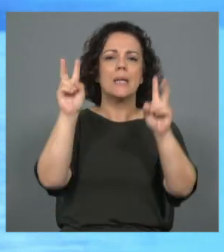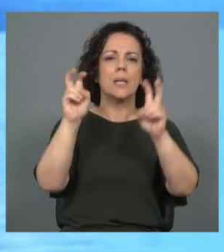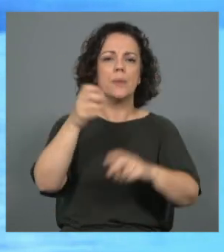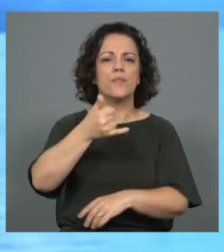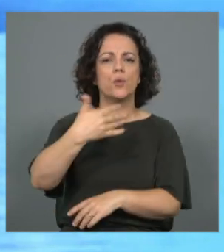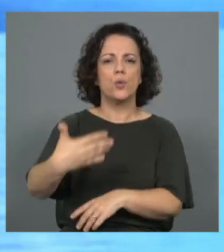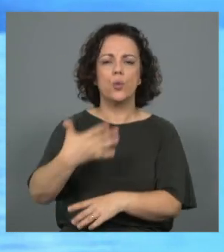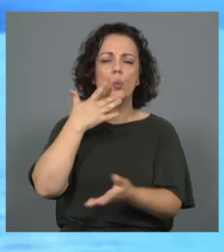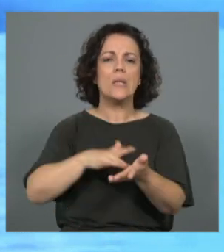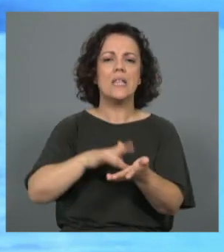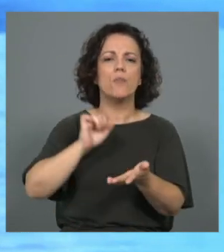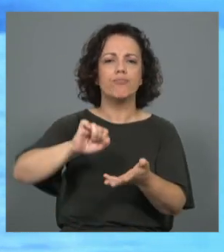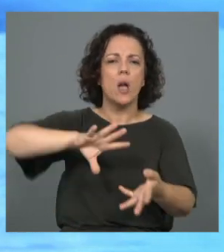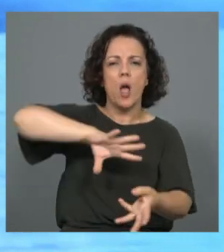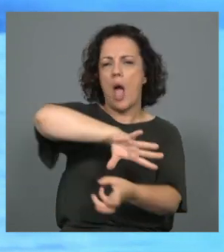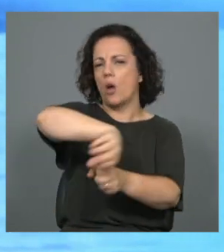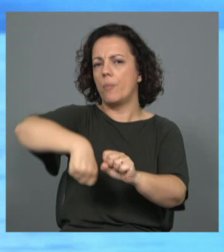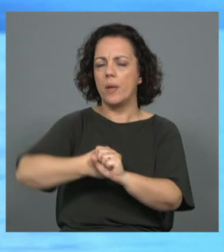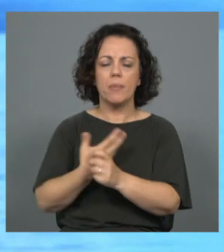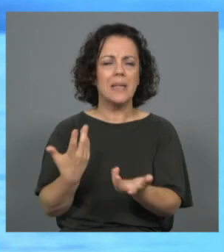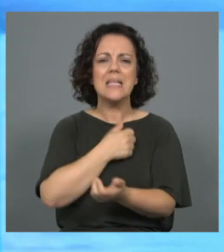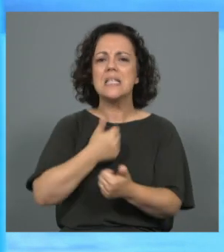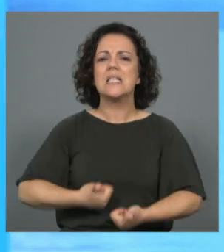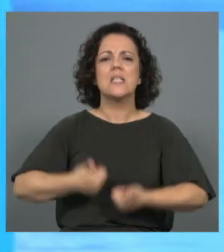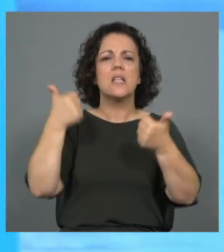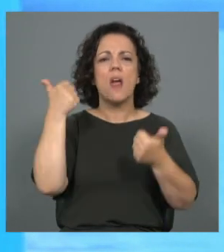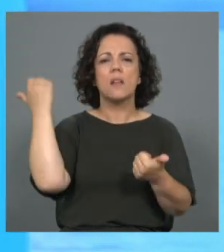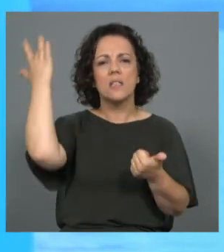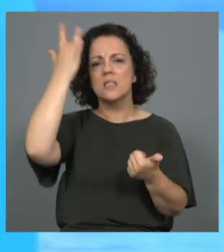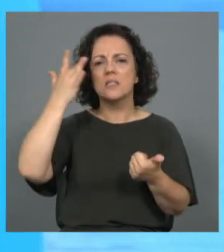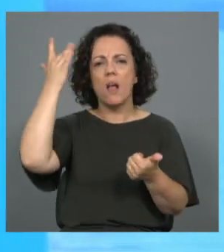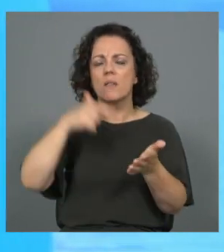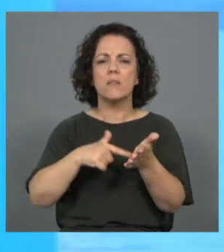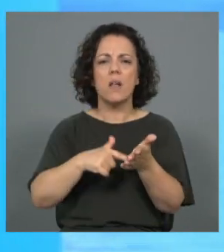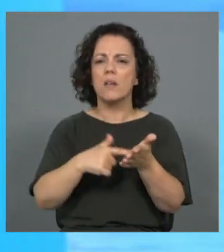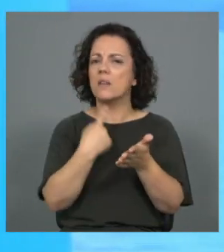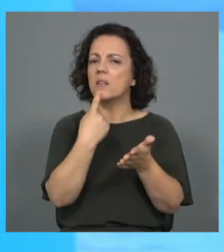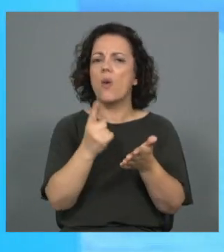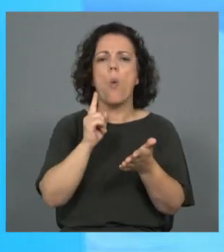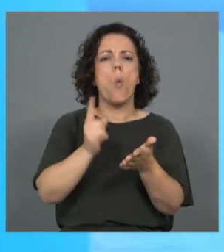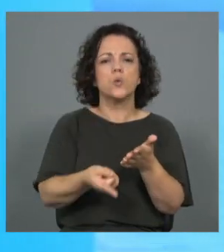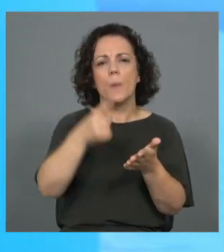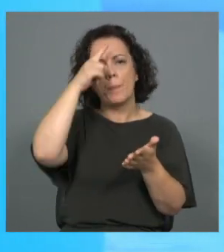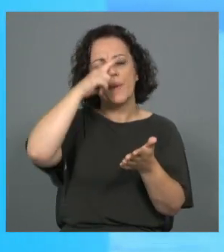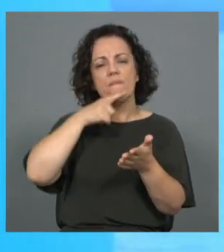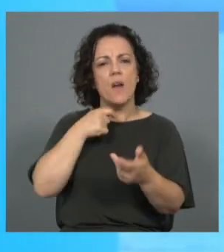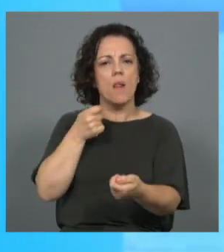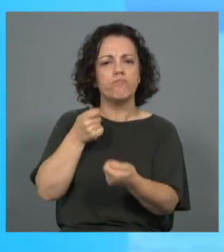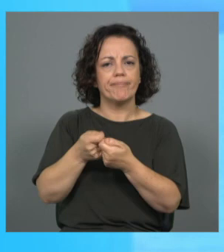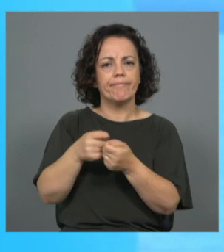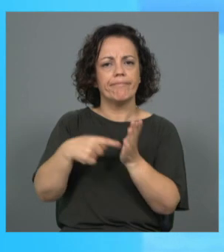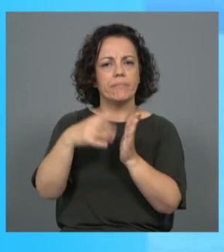do Apocalipse. De que idade santa de Jerusalém fala e que perfil adquire neste